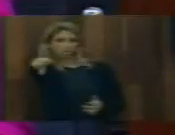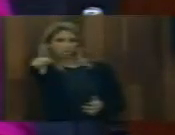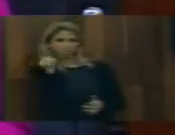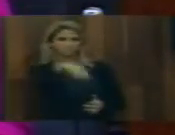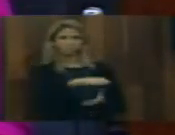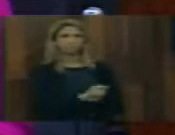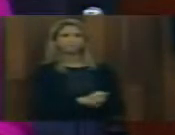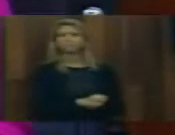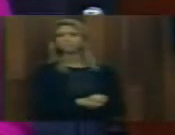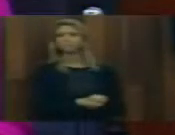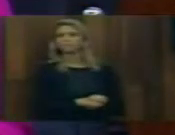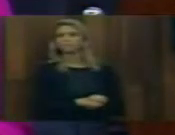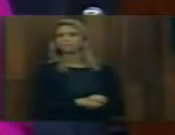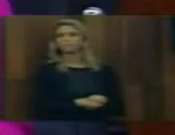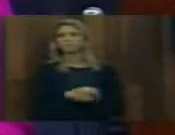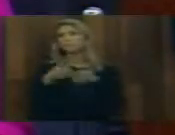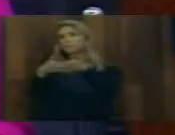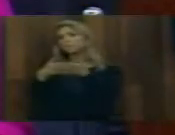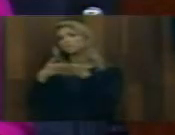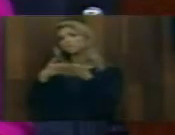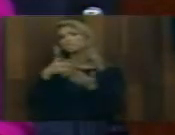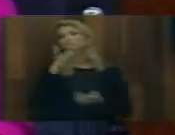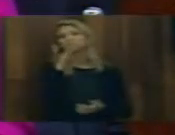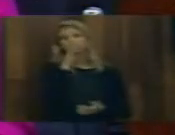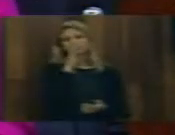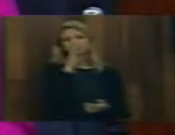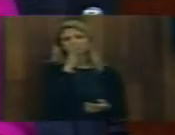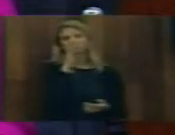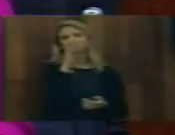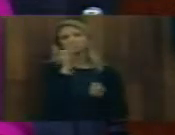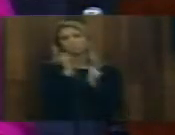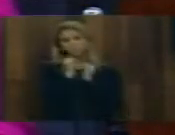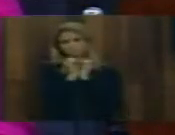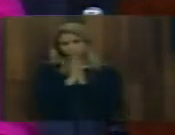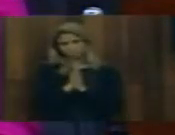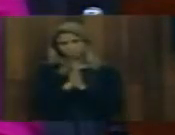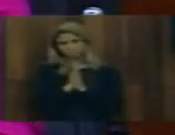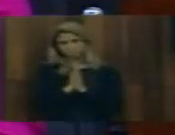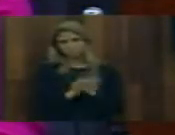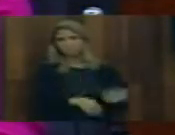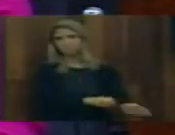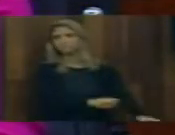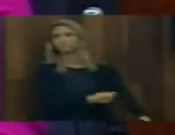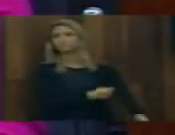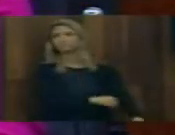Um pouquinho de silêncio para a secretária poder ler a pauta, por favor.